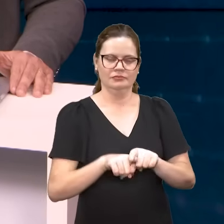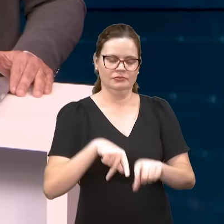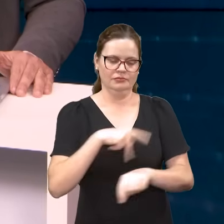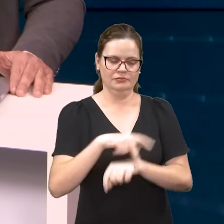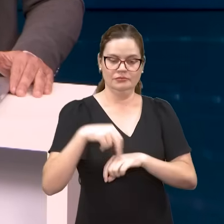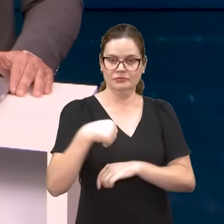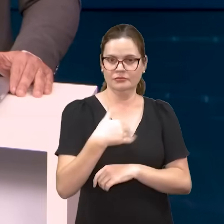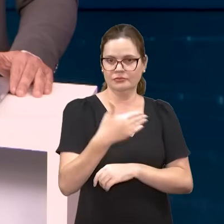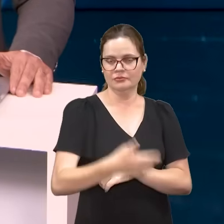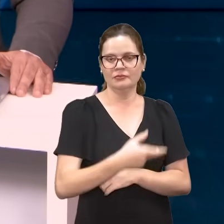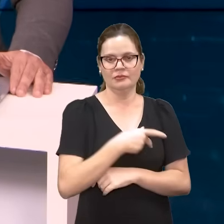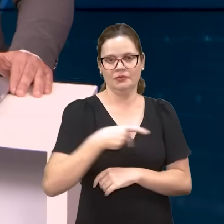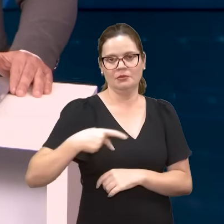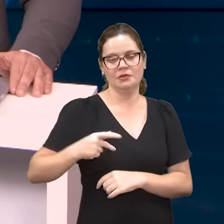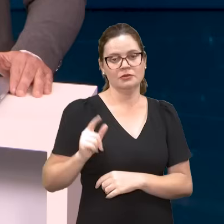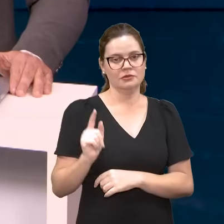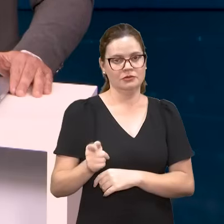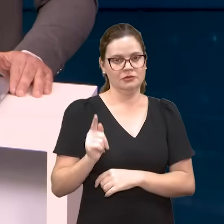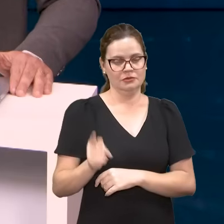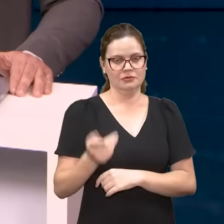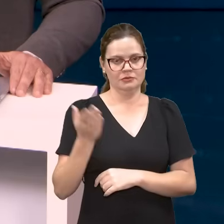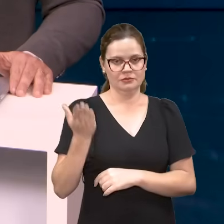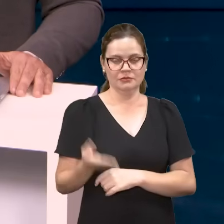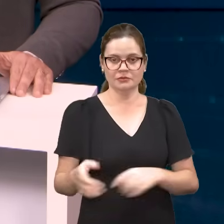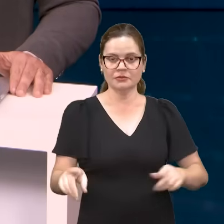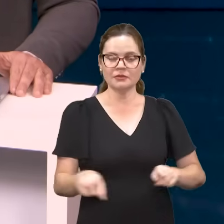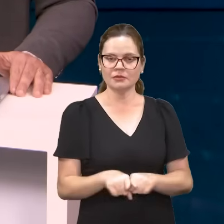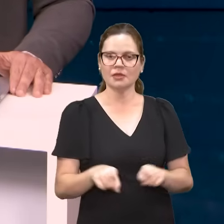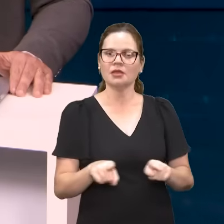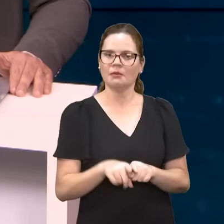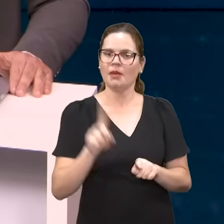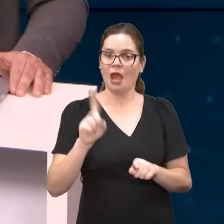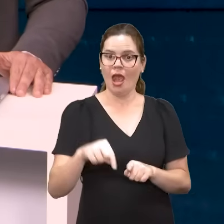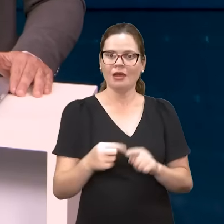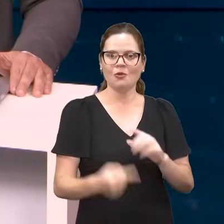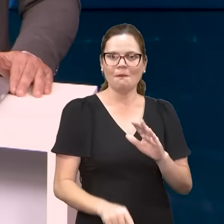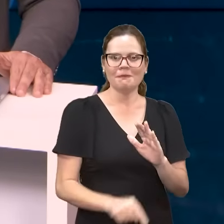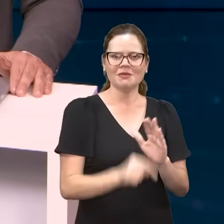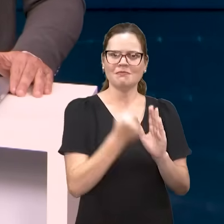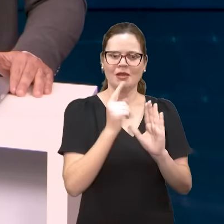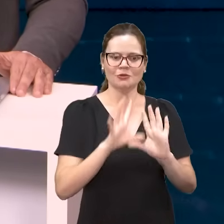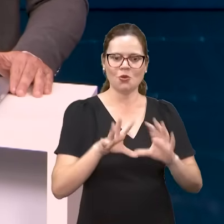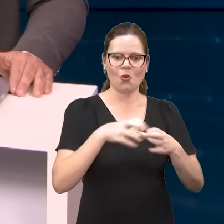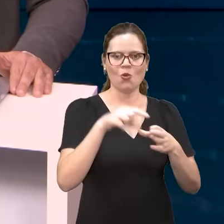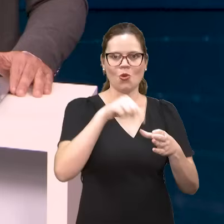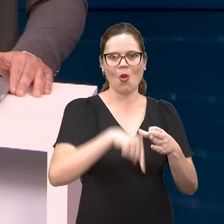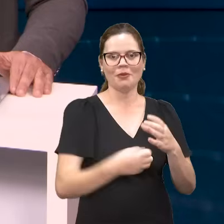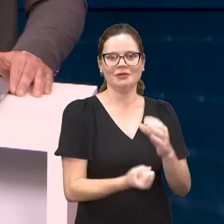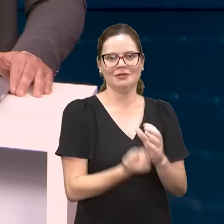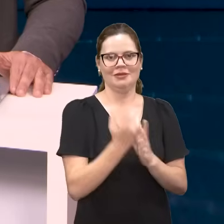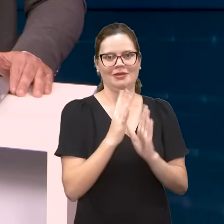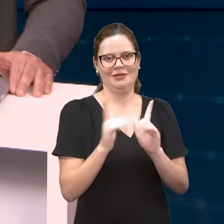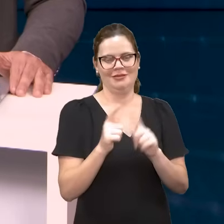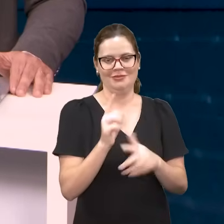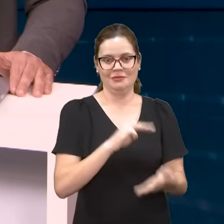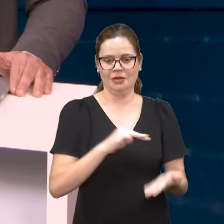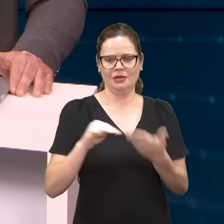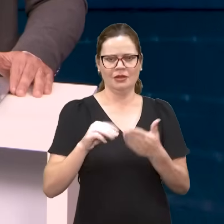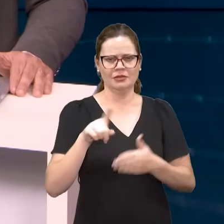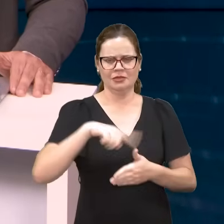exterior. O pastor Gedeuti Gueiros foi também fundador da Igreja Cristã Maranata e era muito querido pela